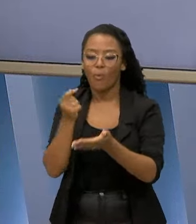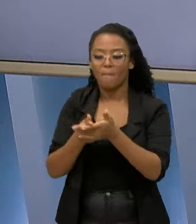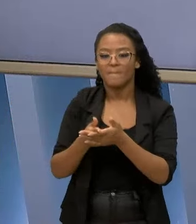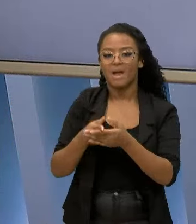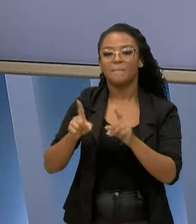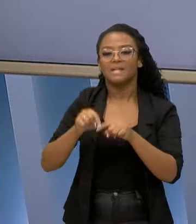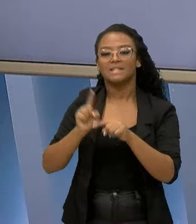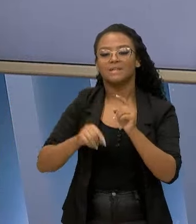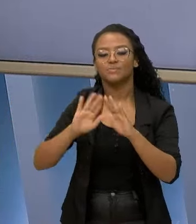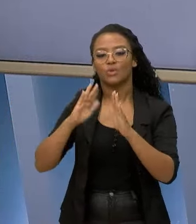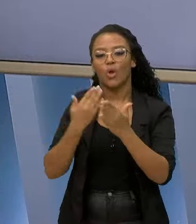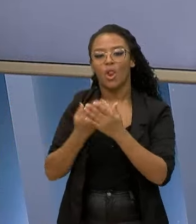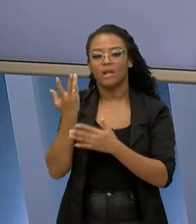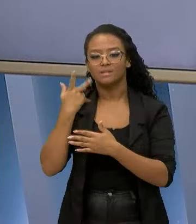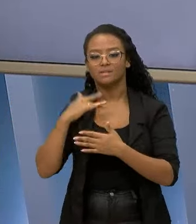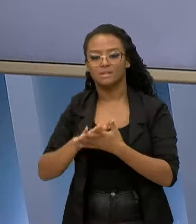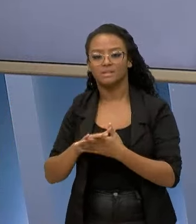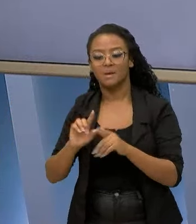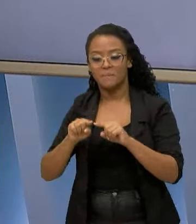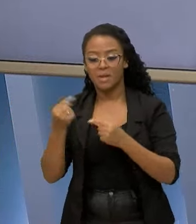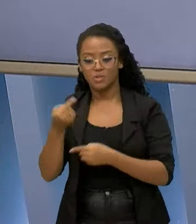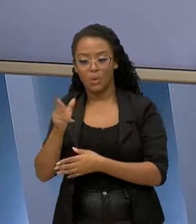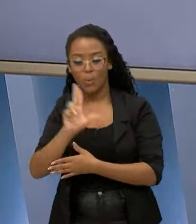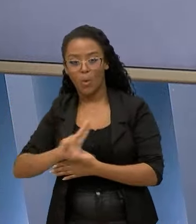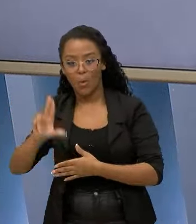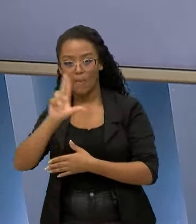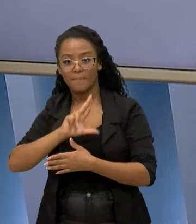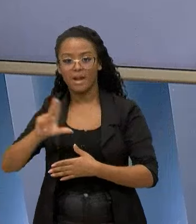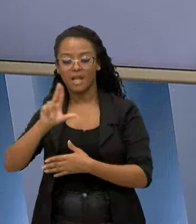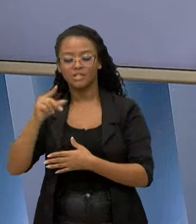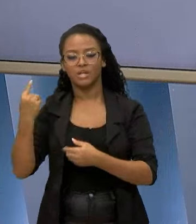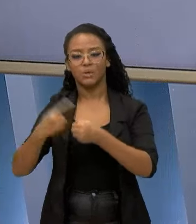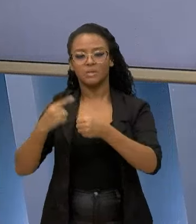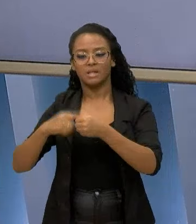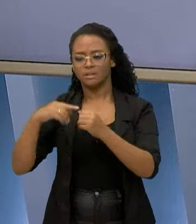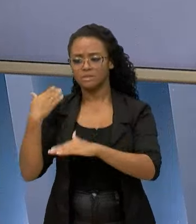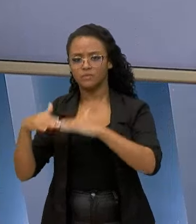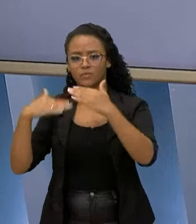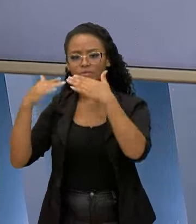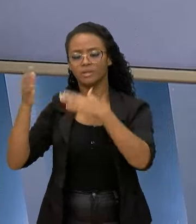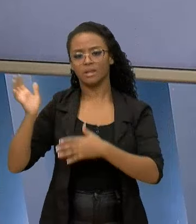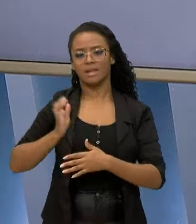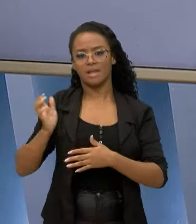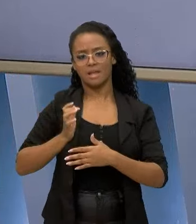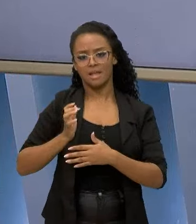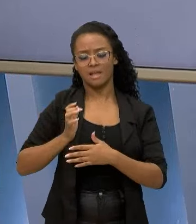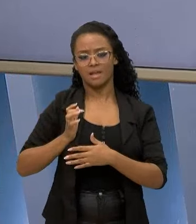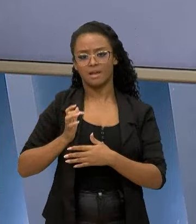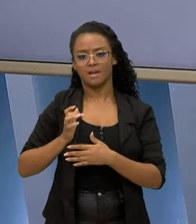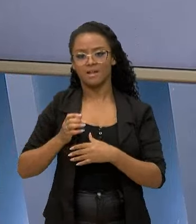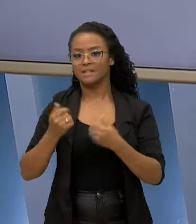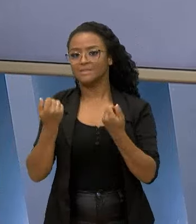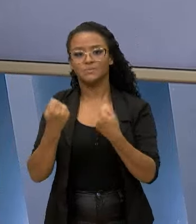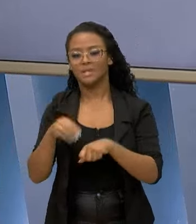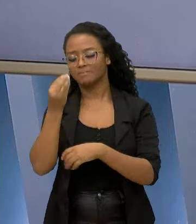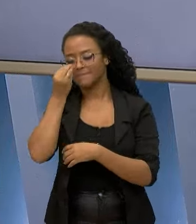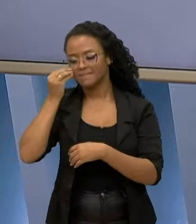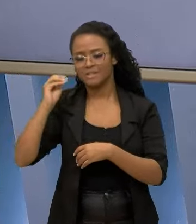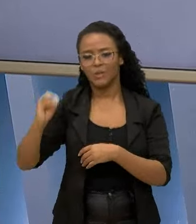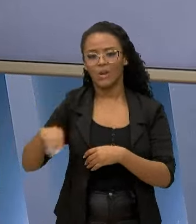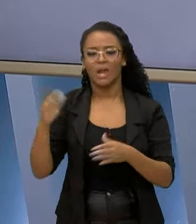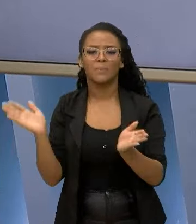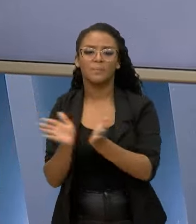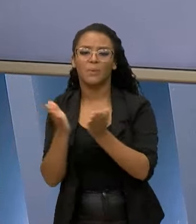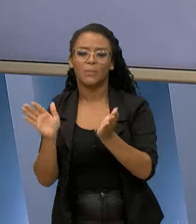cidade bonita, uma cidade desenvolvida. Não dá para a gente ignorar a pobreza, o desemprego, a fome,